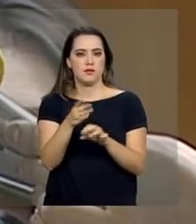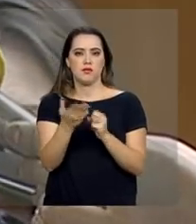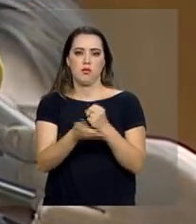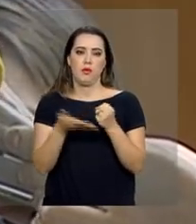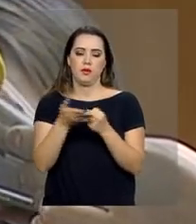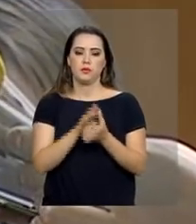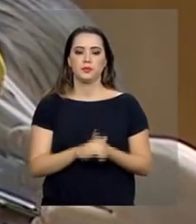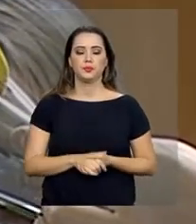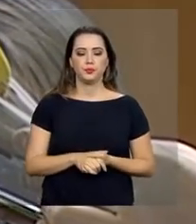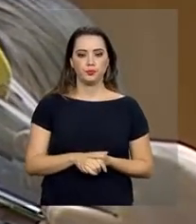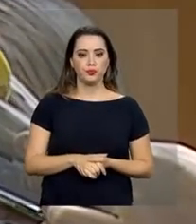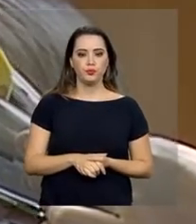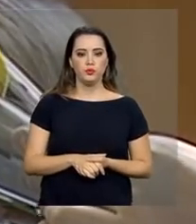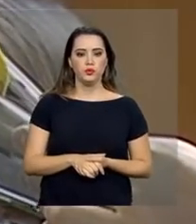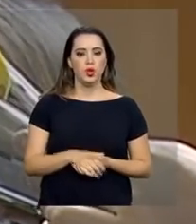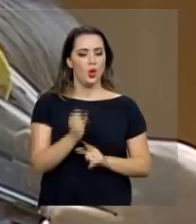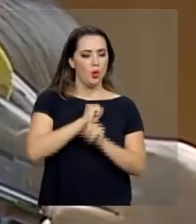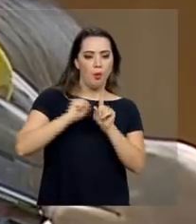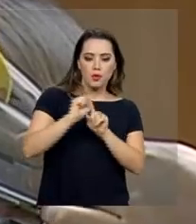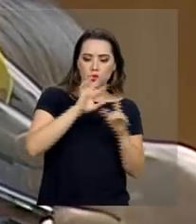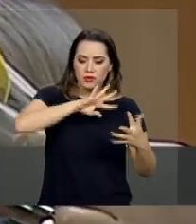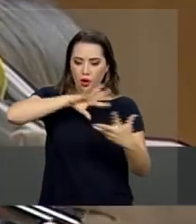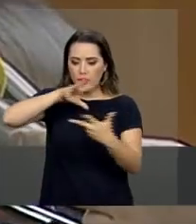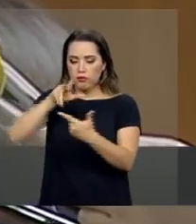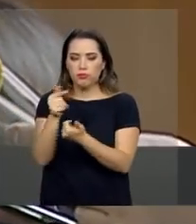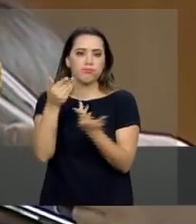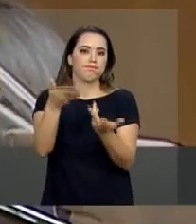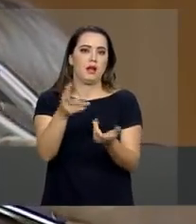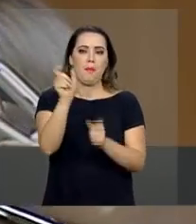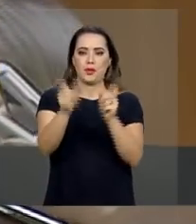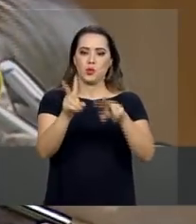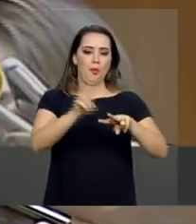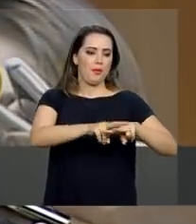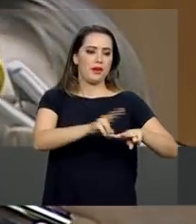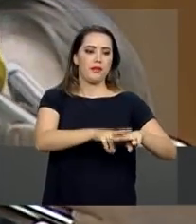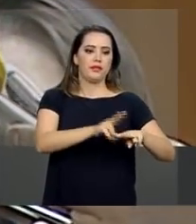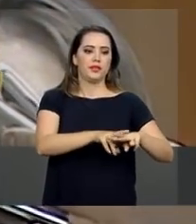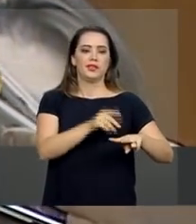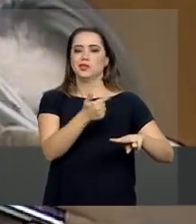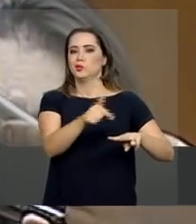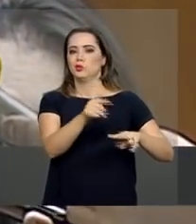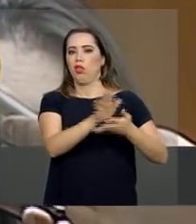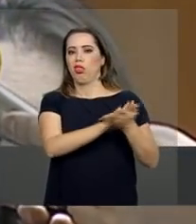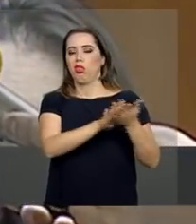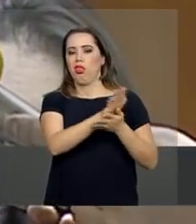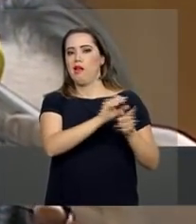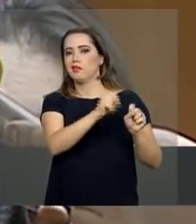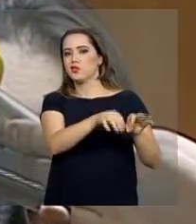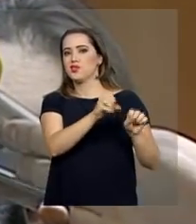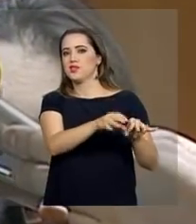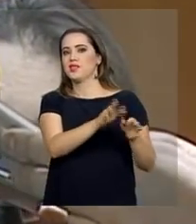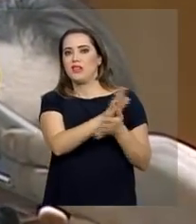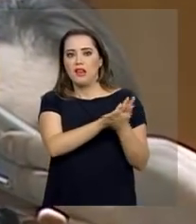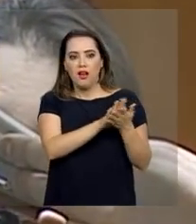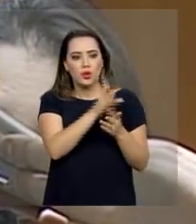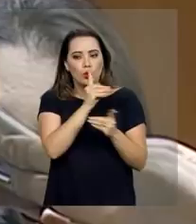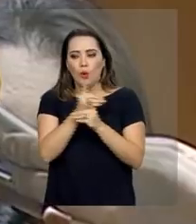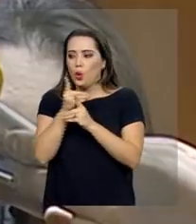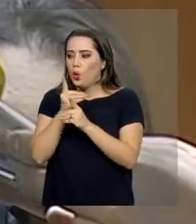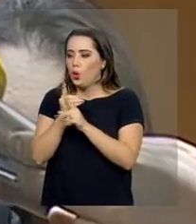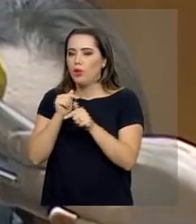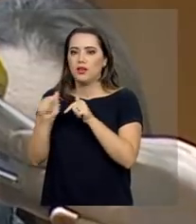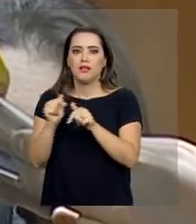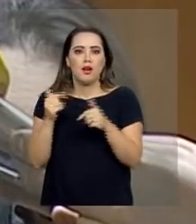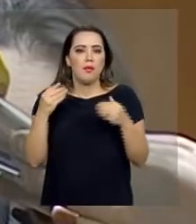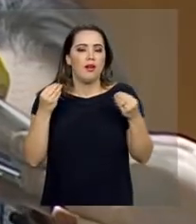que exige cada vez mais conhecimento se o preso não desenvolvem suas habilidades sua capacidade educacional ele não encontra trabalho e